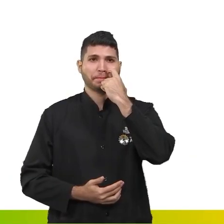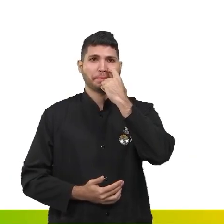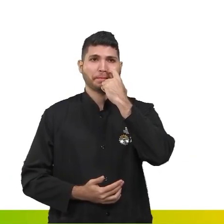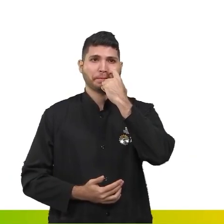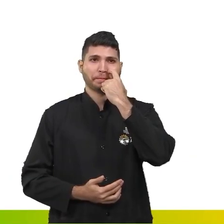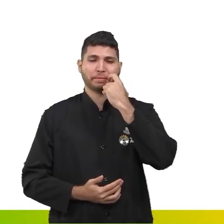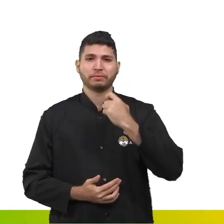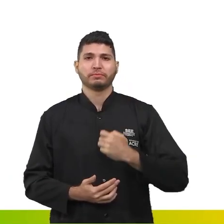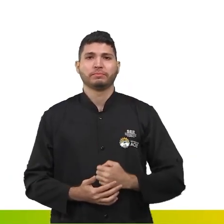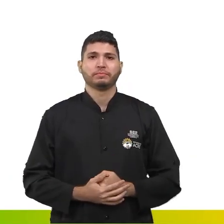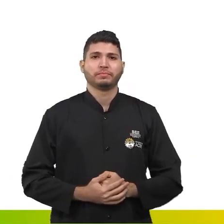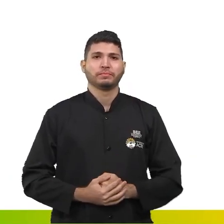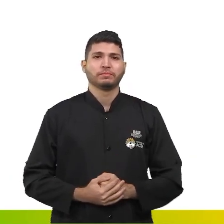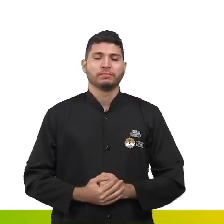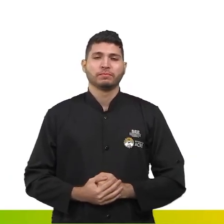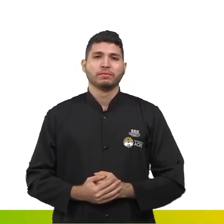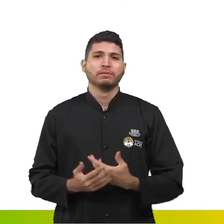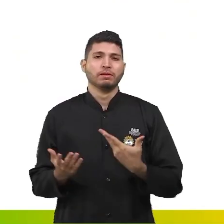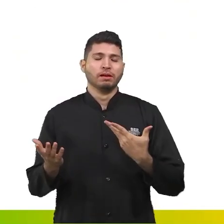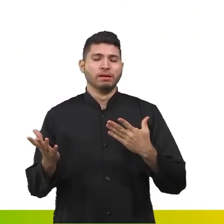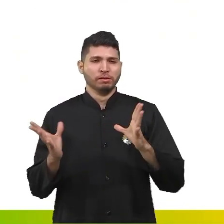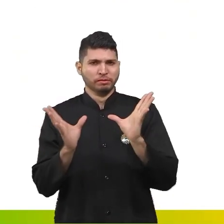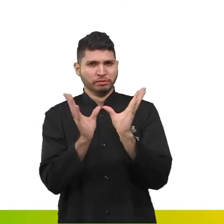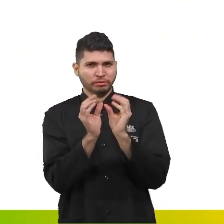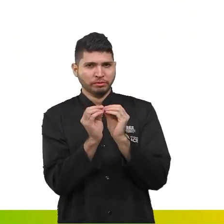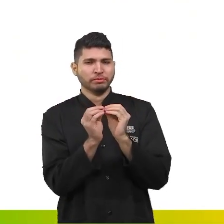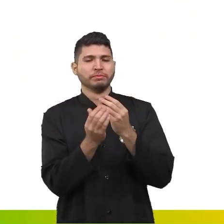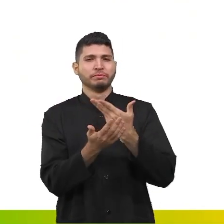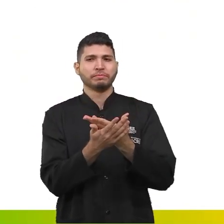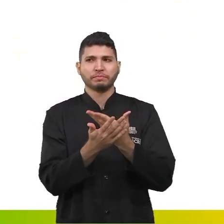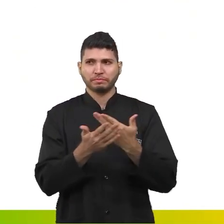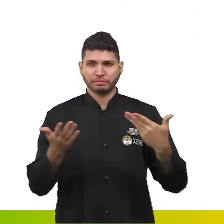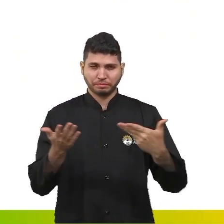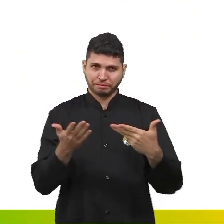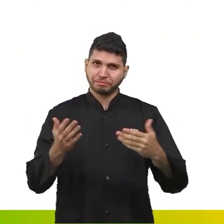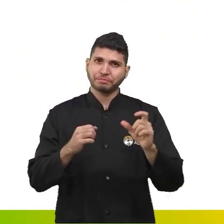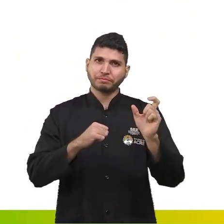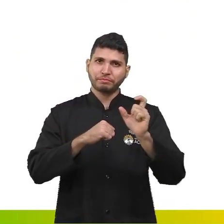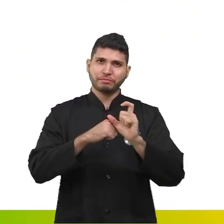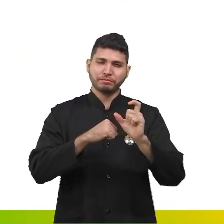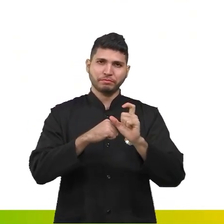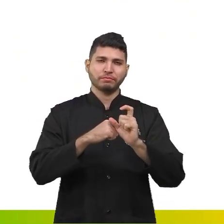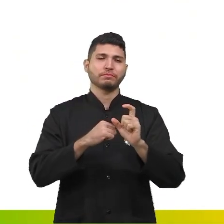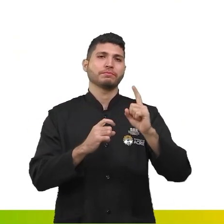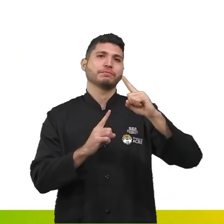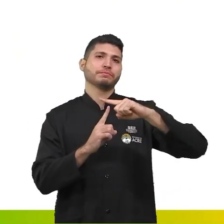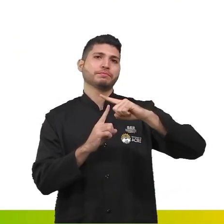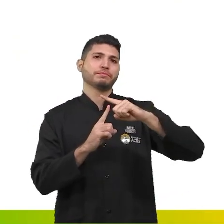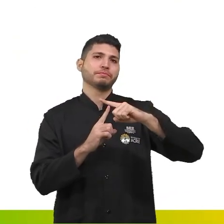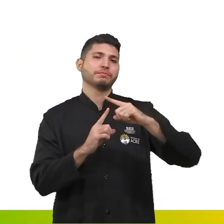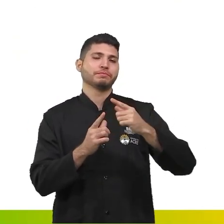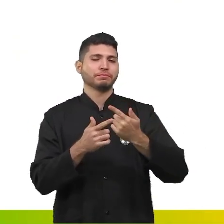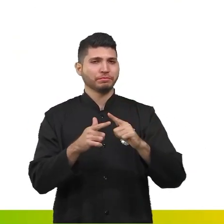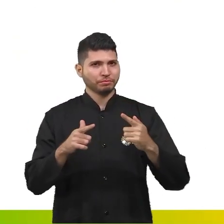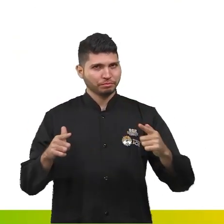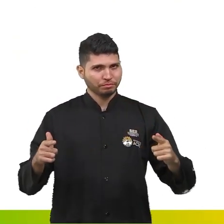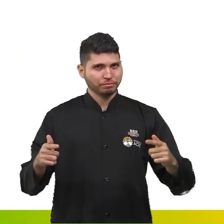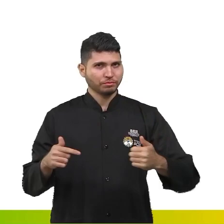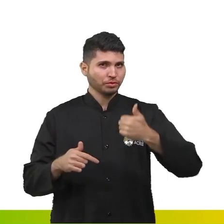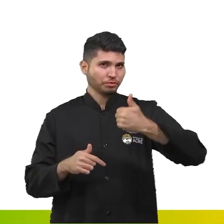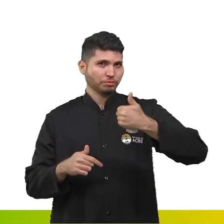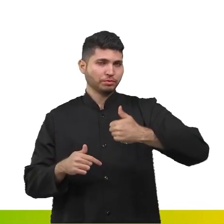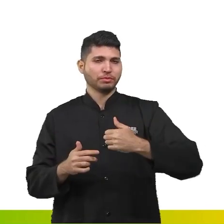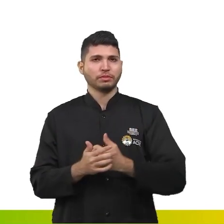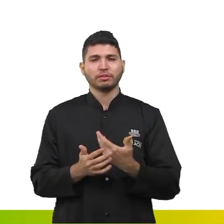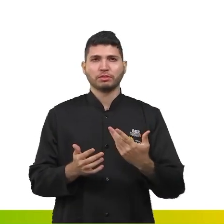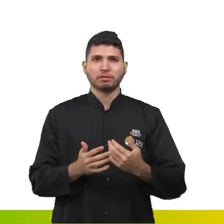Aí aqui temos o nosso resumo. Na aula de hoje falamos dos substantivos, a primeira classe gramatical, que são palavras que nombram